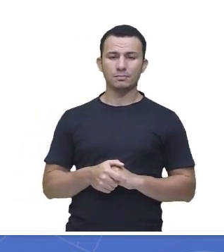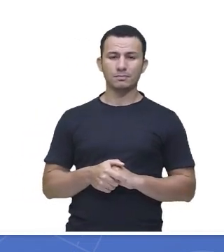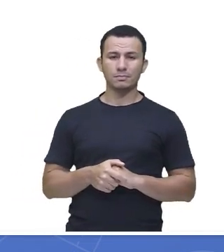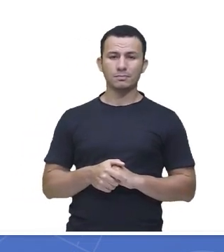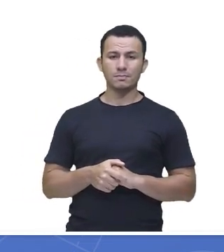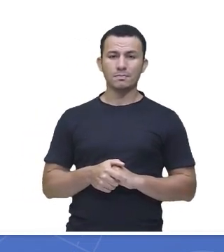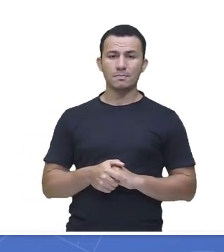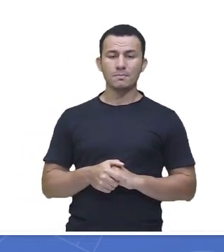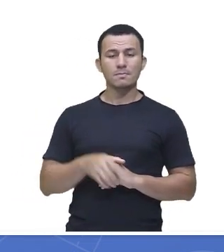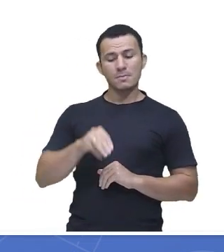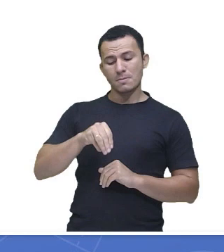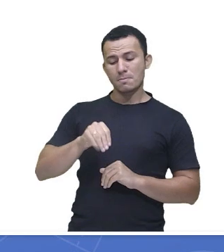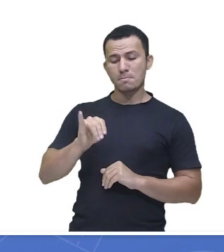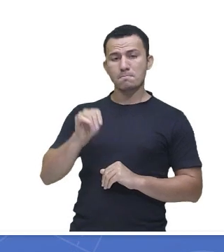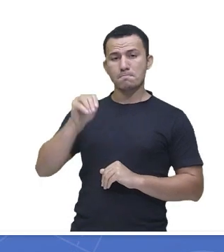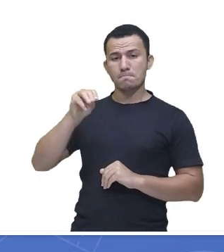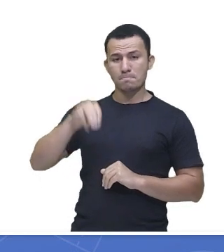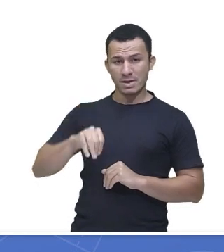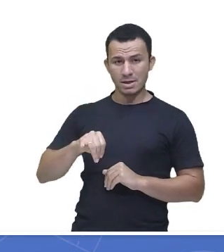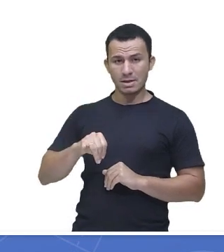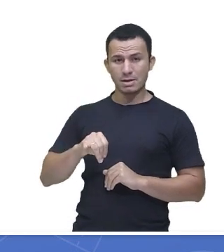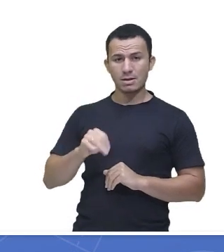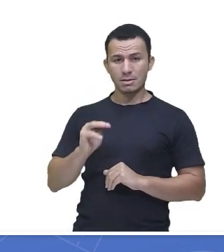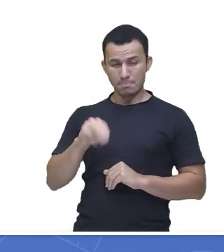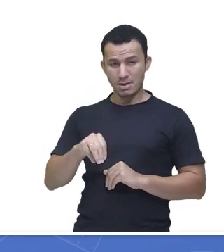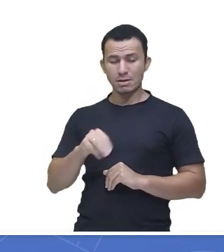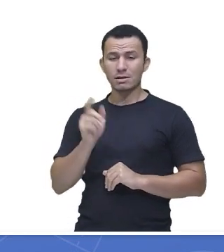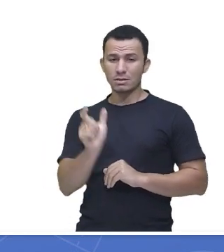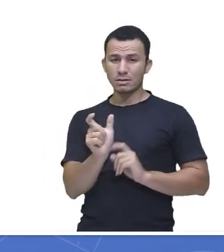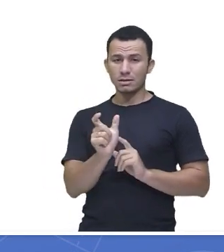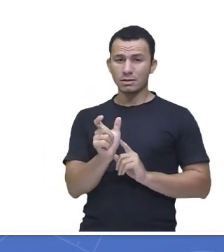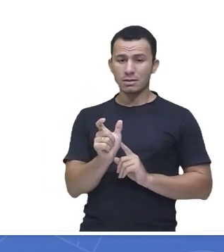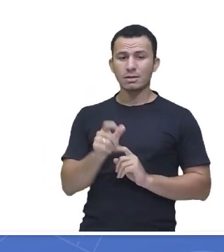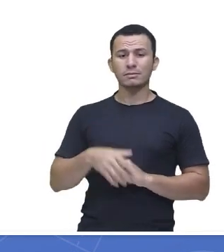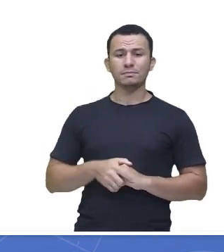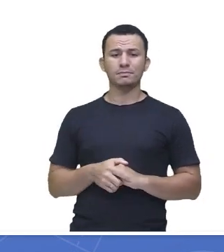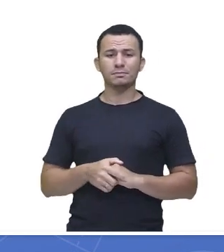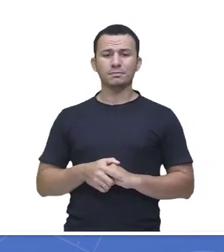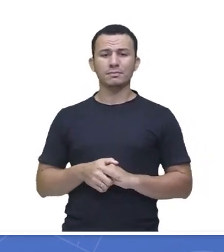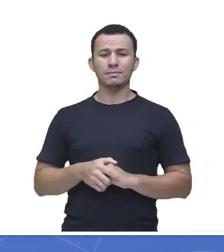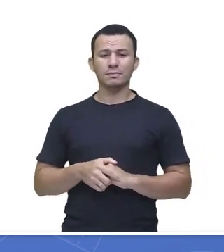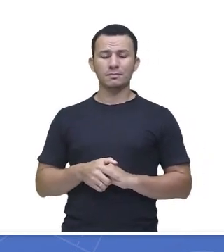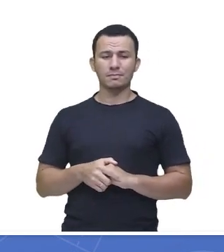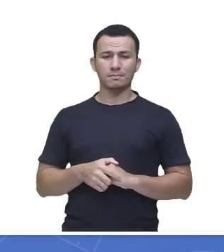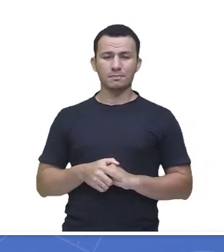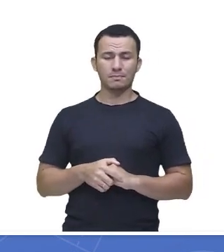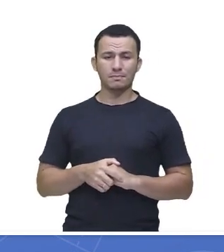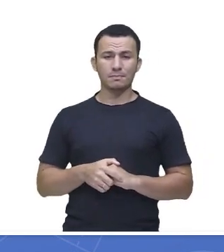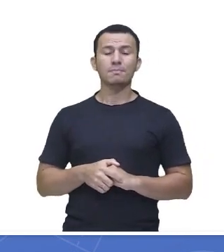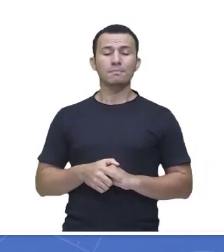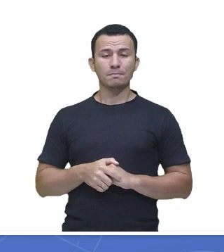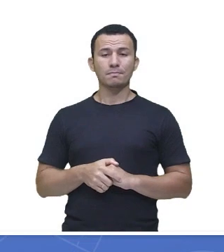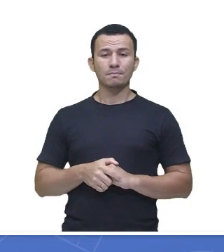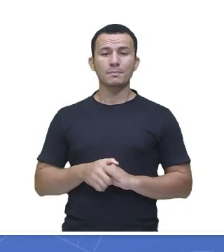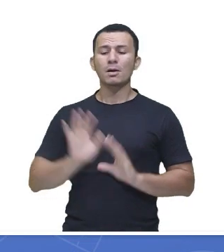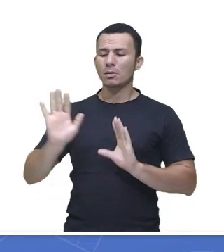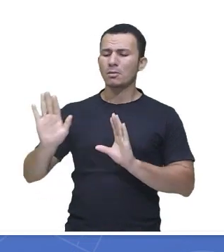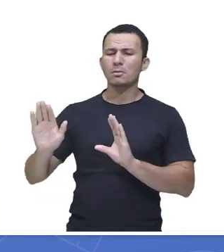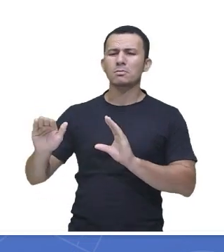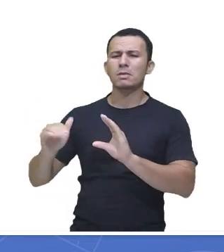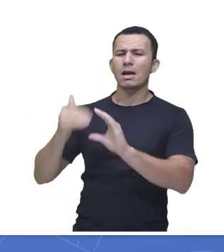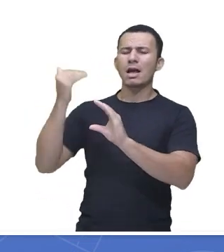ela. E para finalizar, mandou um recado para você e o recado vem